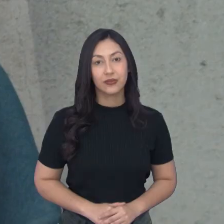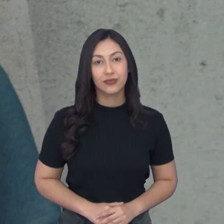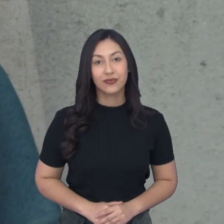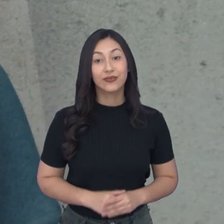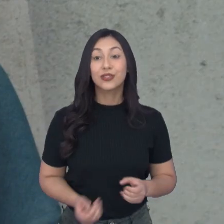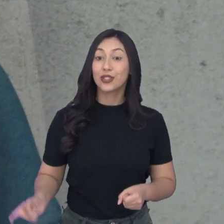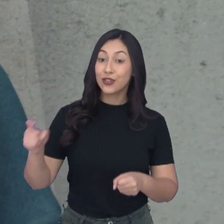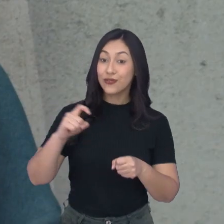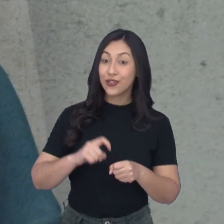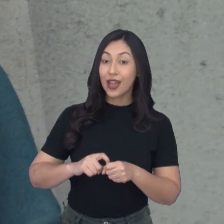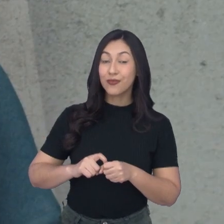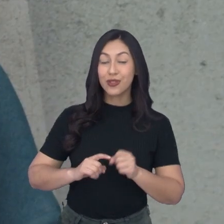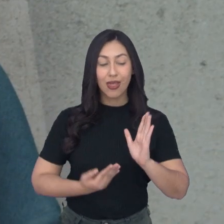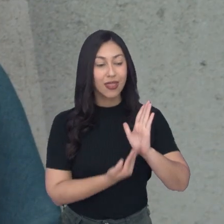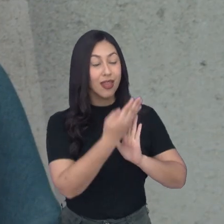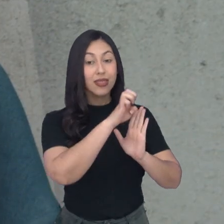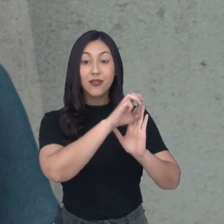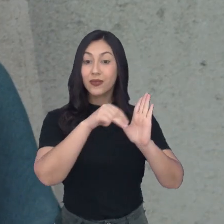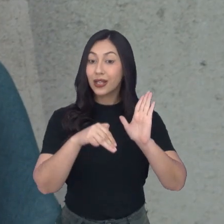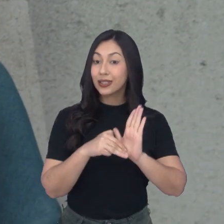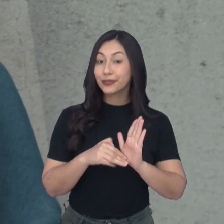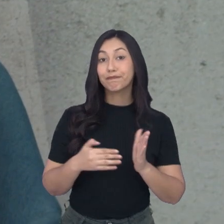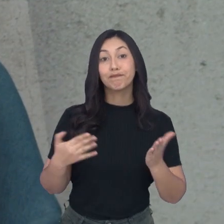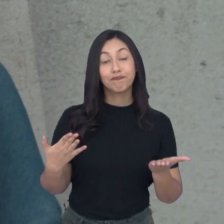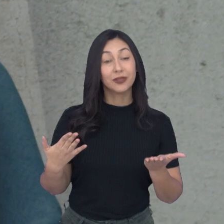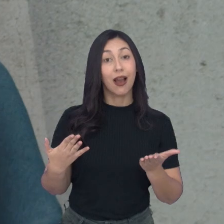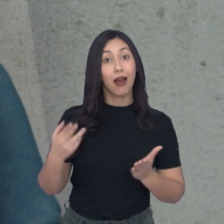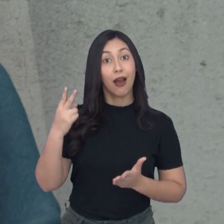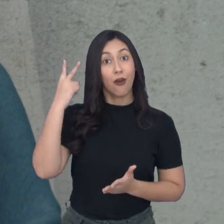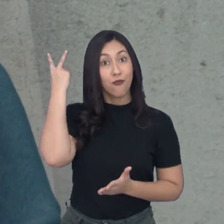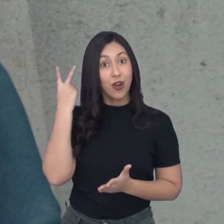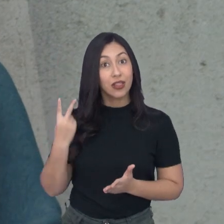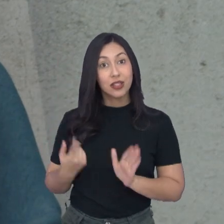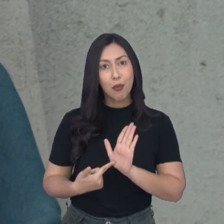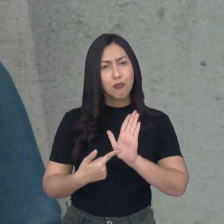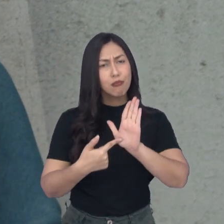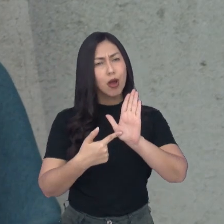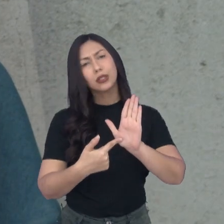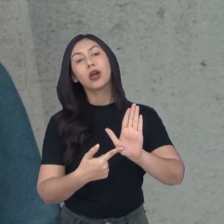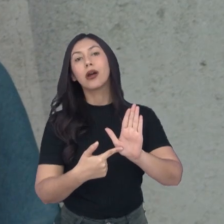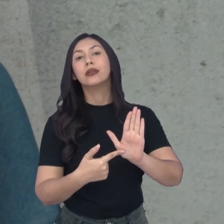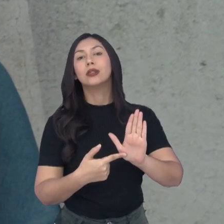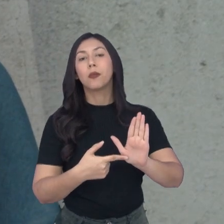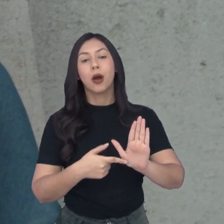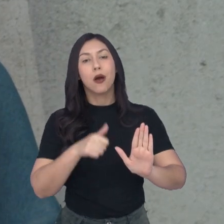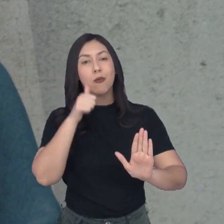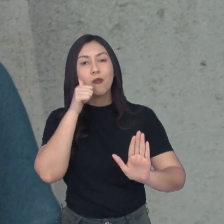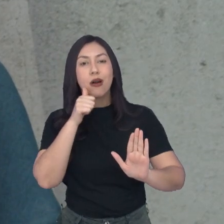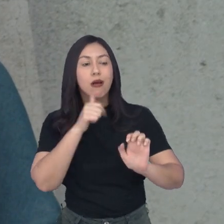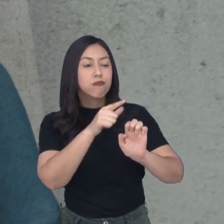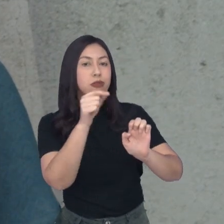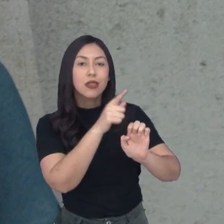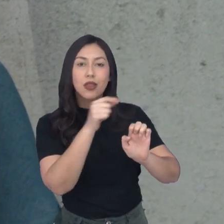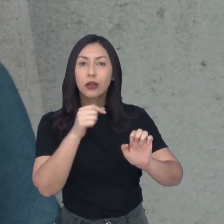Estamos de volta com Estação Mercado e, ó, no último bloco a Vanessa falou que ia mostrar pra gente uma empreendedora no ramo de maquiagem